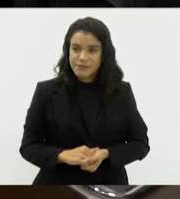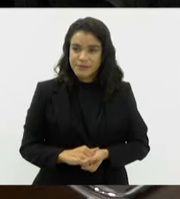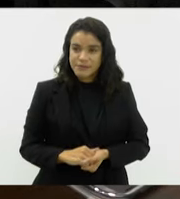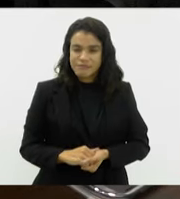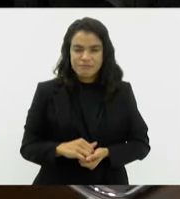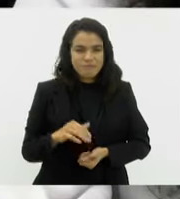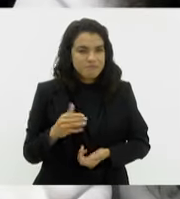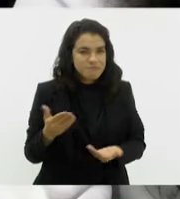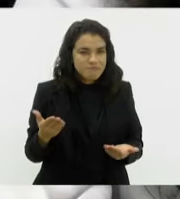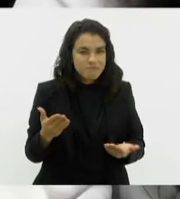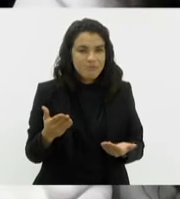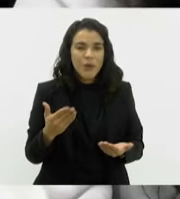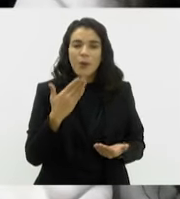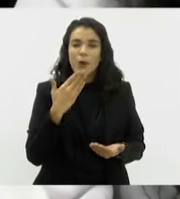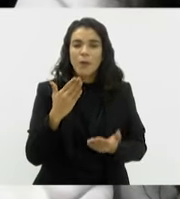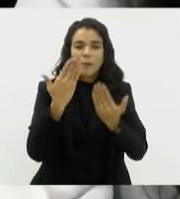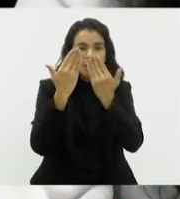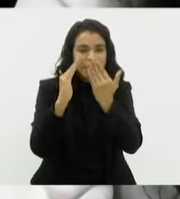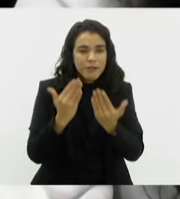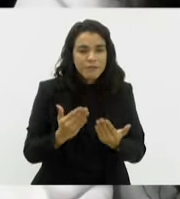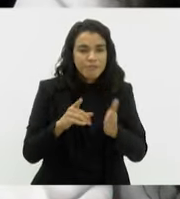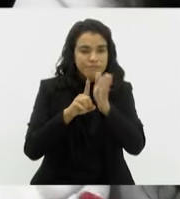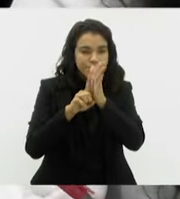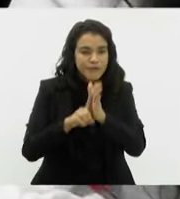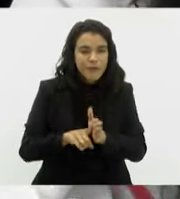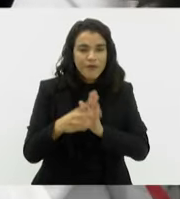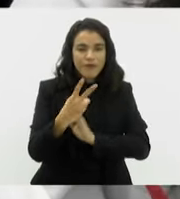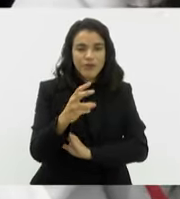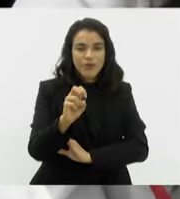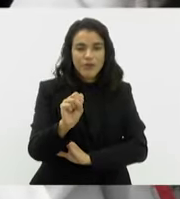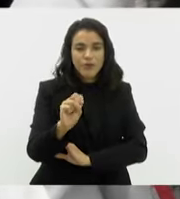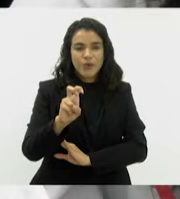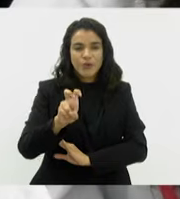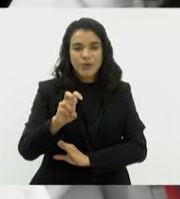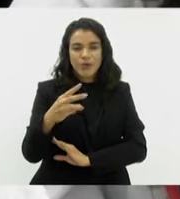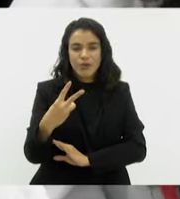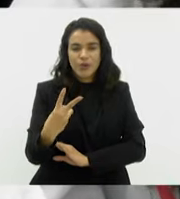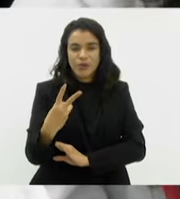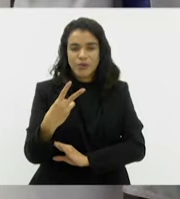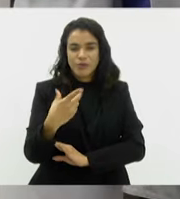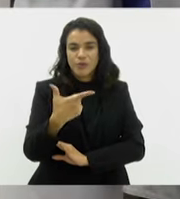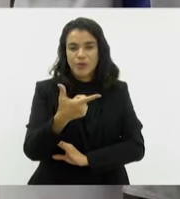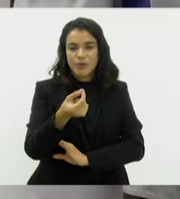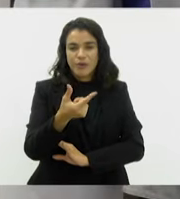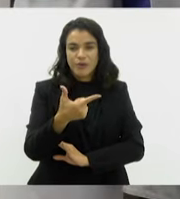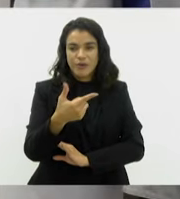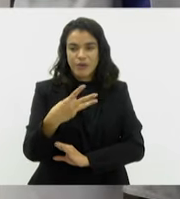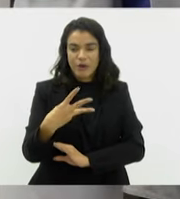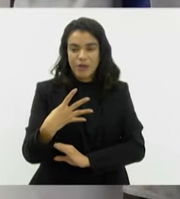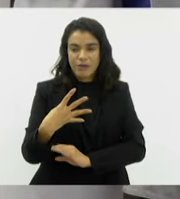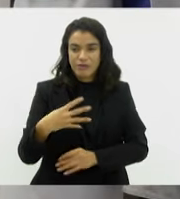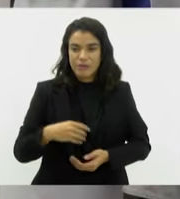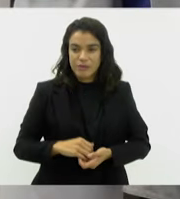Desculpa, deputado, não compreendi. Não, queria pedir vista desse projeto 2852/2024.